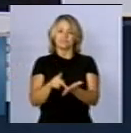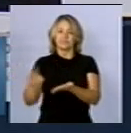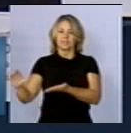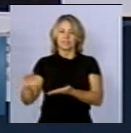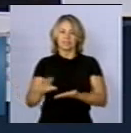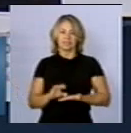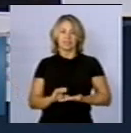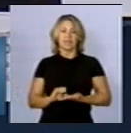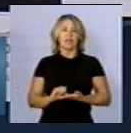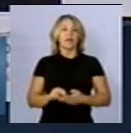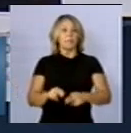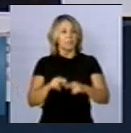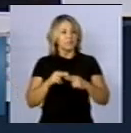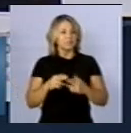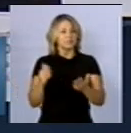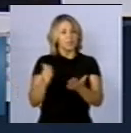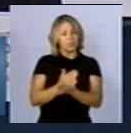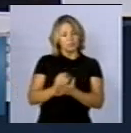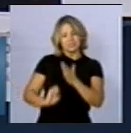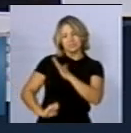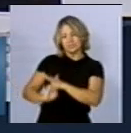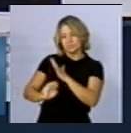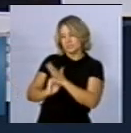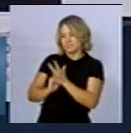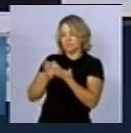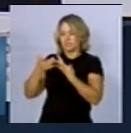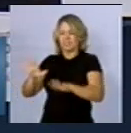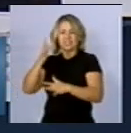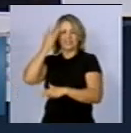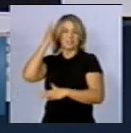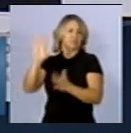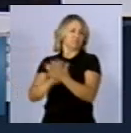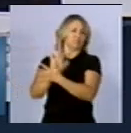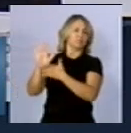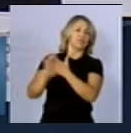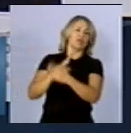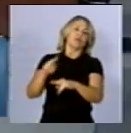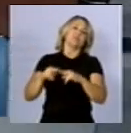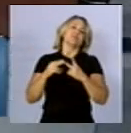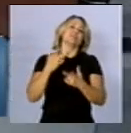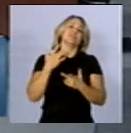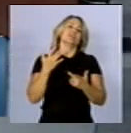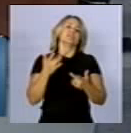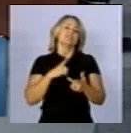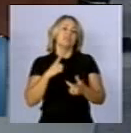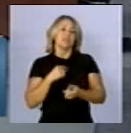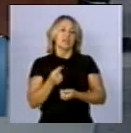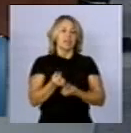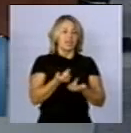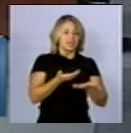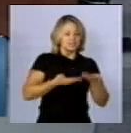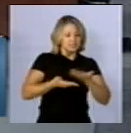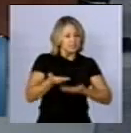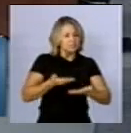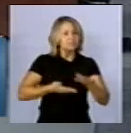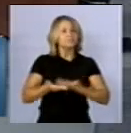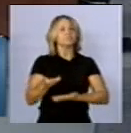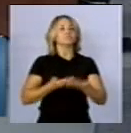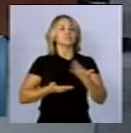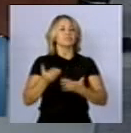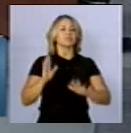evidentemente que os empreendedores fogem desses custos jiu ungidos pela relação financeira que balizou leilão